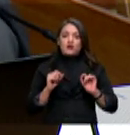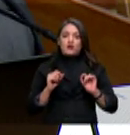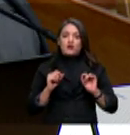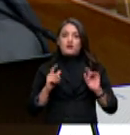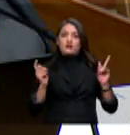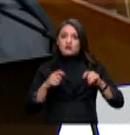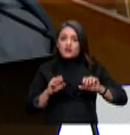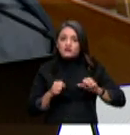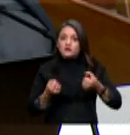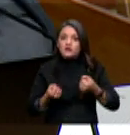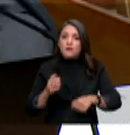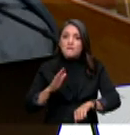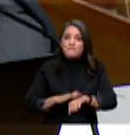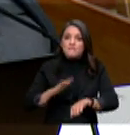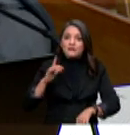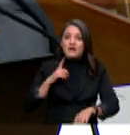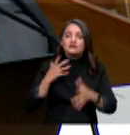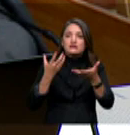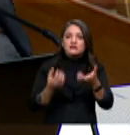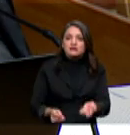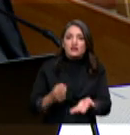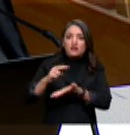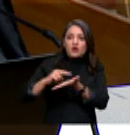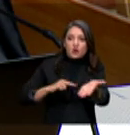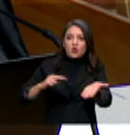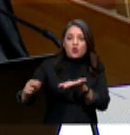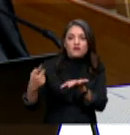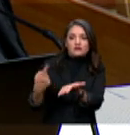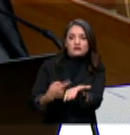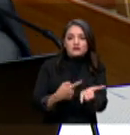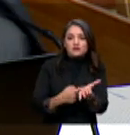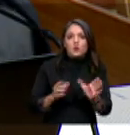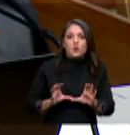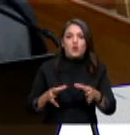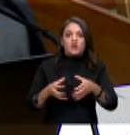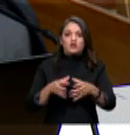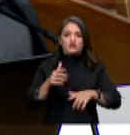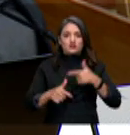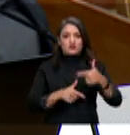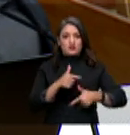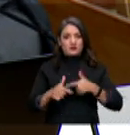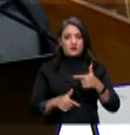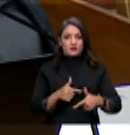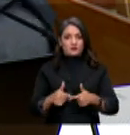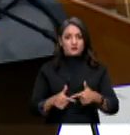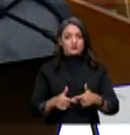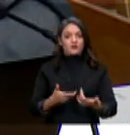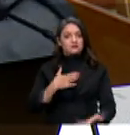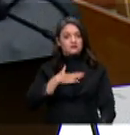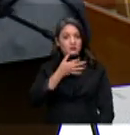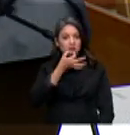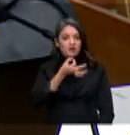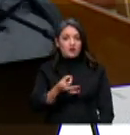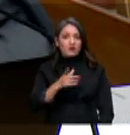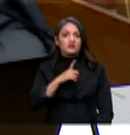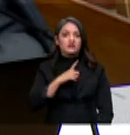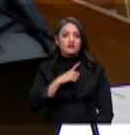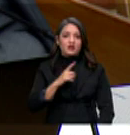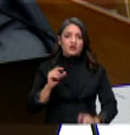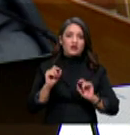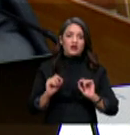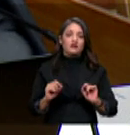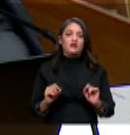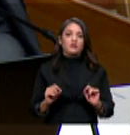o reconhecimento das convenções e acordos coletivos de trabalho. Houve, a meu ver, realmente uma